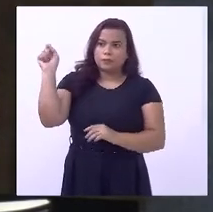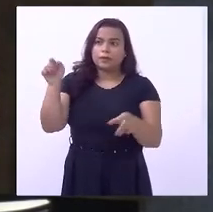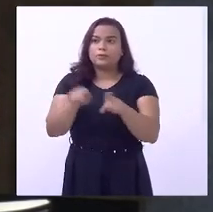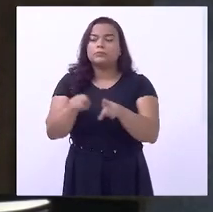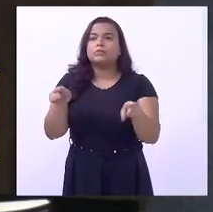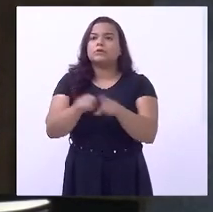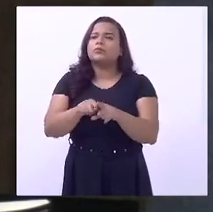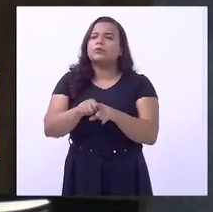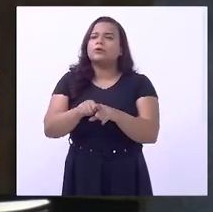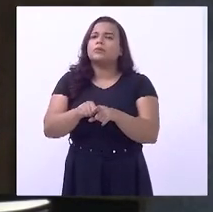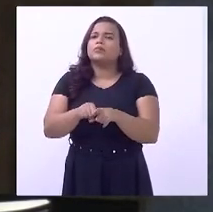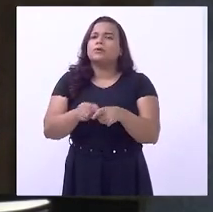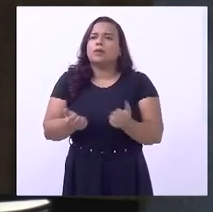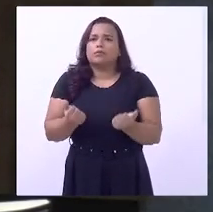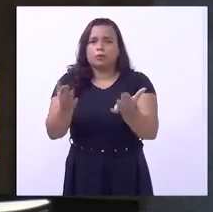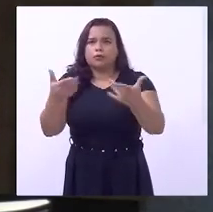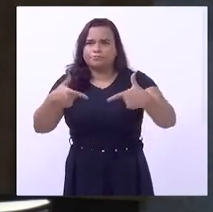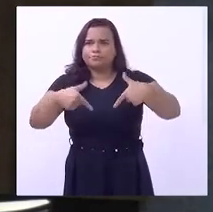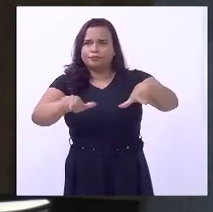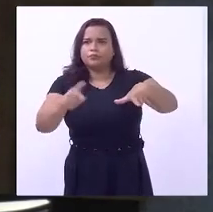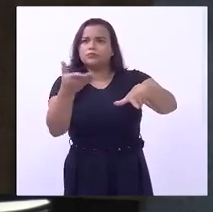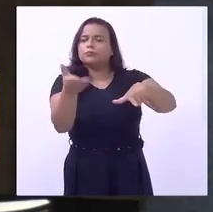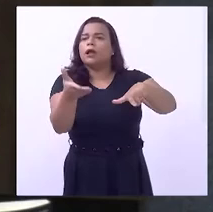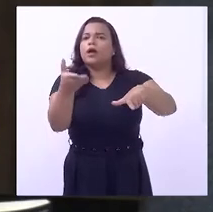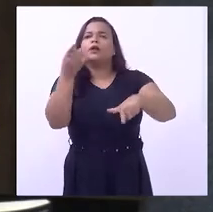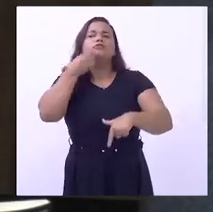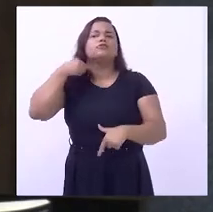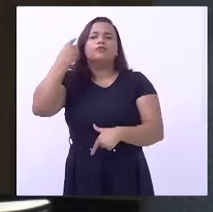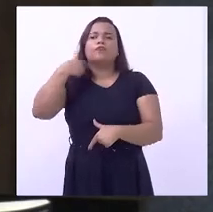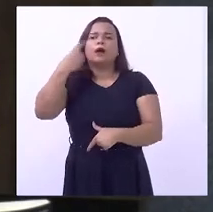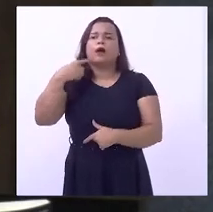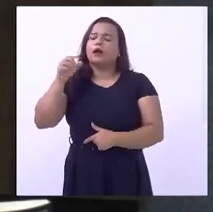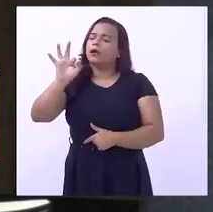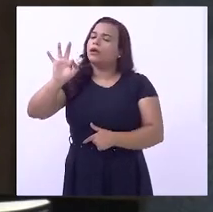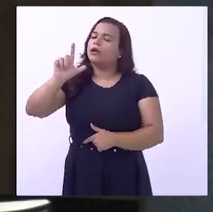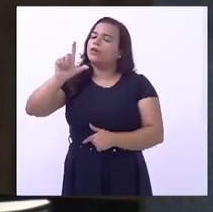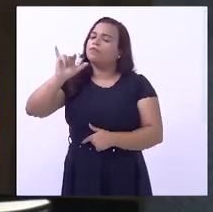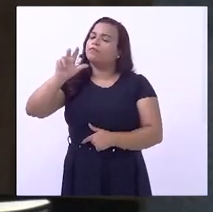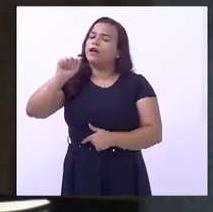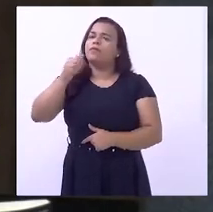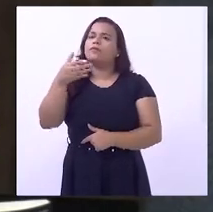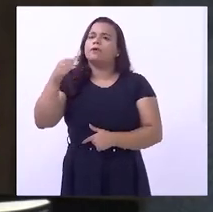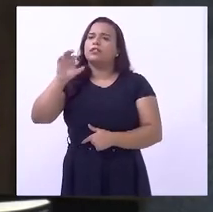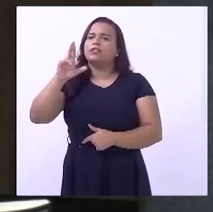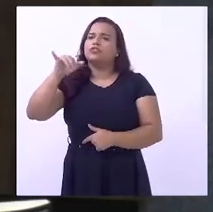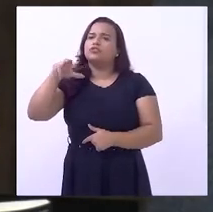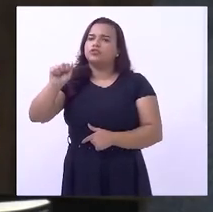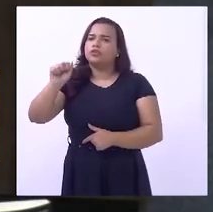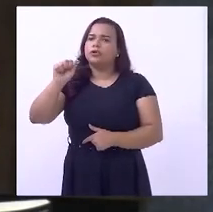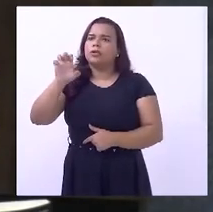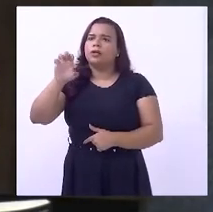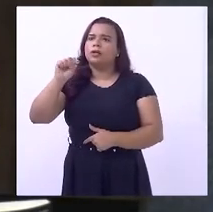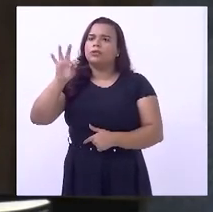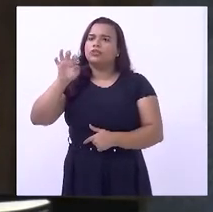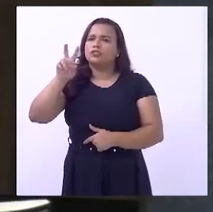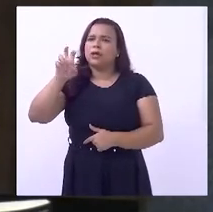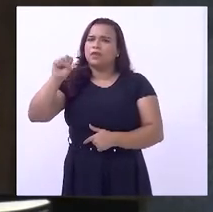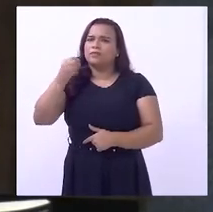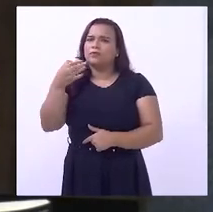diploma à advogada Flávia Cristina Esteves de Aguiar. Salvo erro de